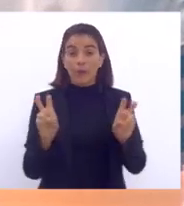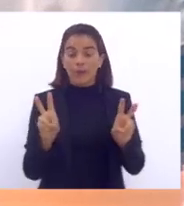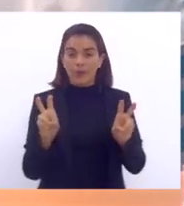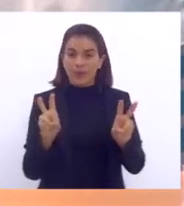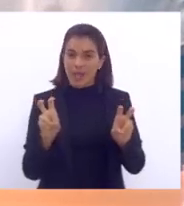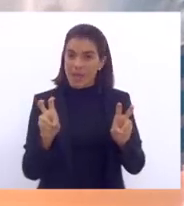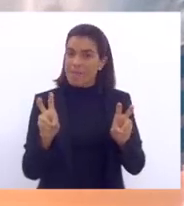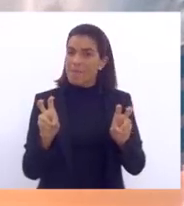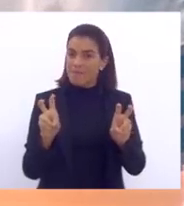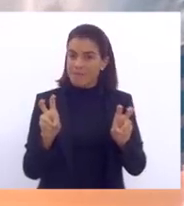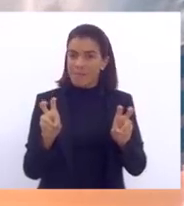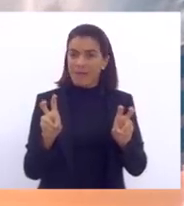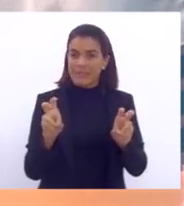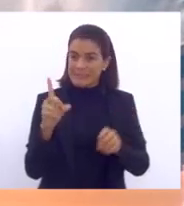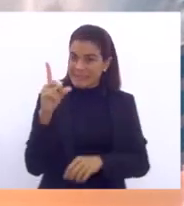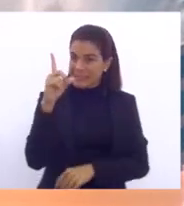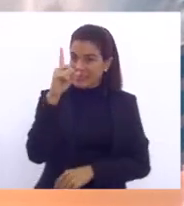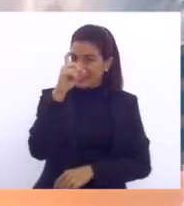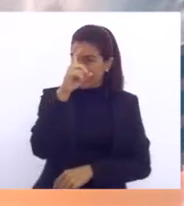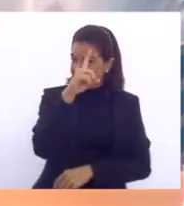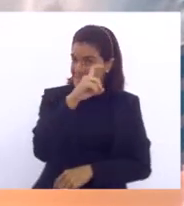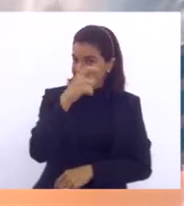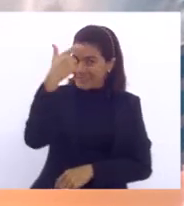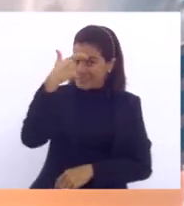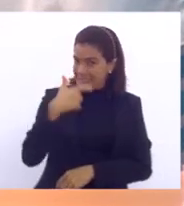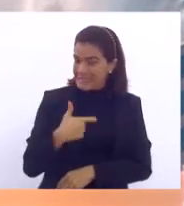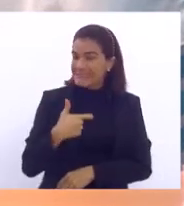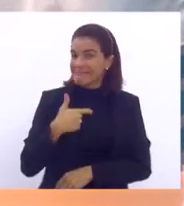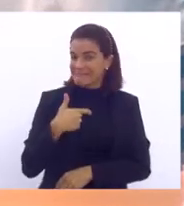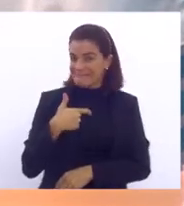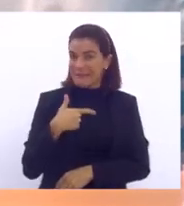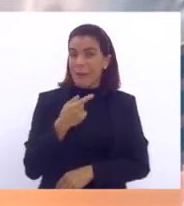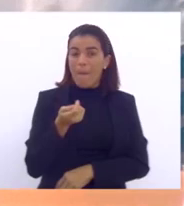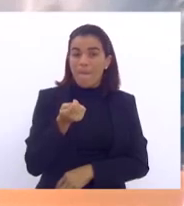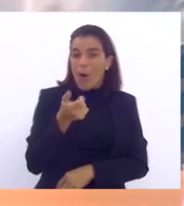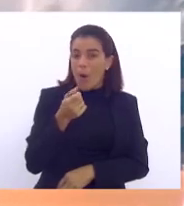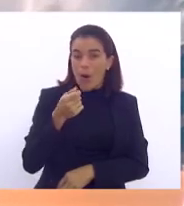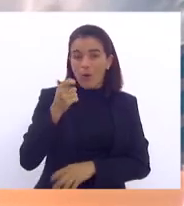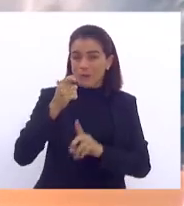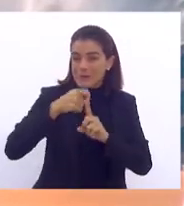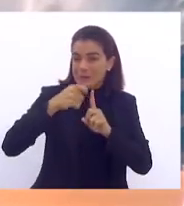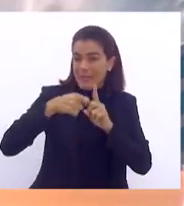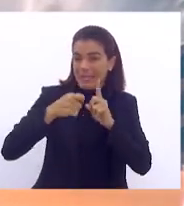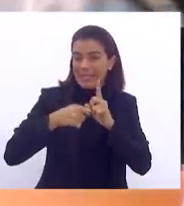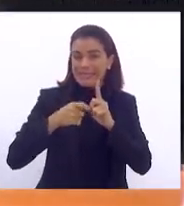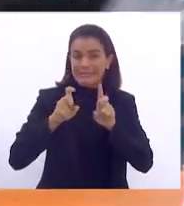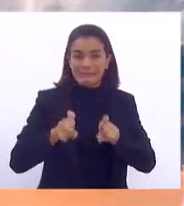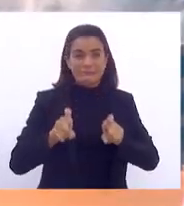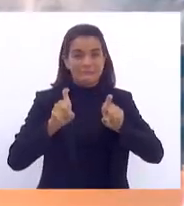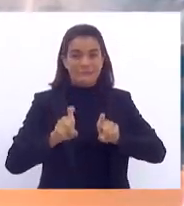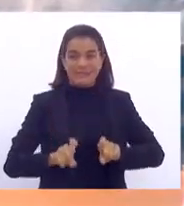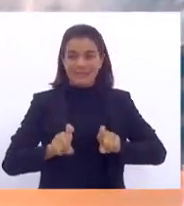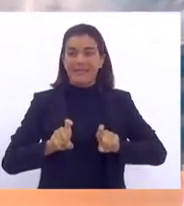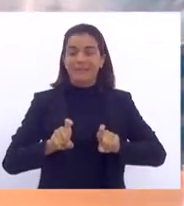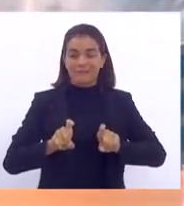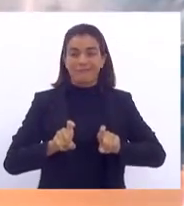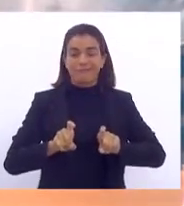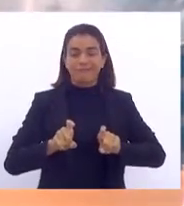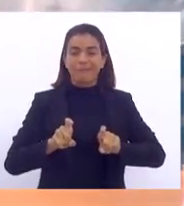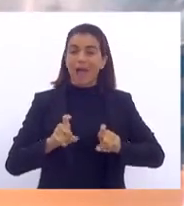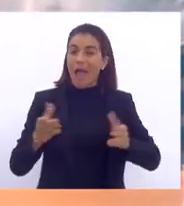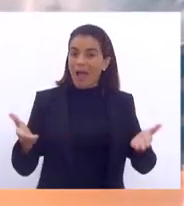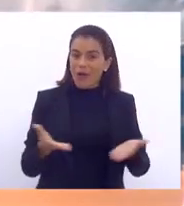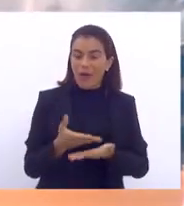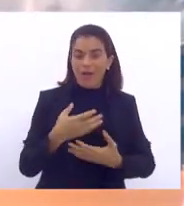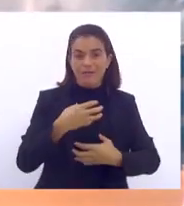espinhosa e difícil missão quando cheguei na casa ainda com poucos meses de Mandato E aí fico muito à vontade